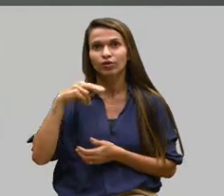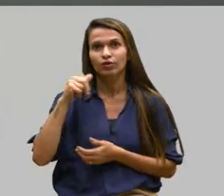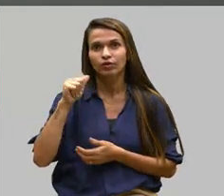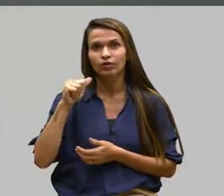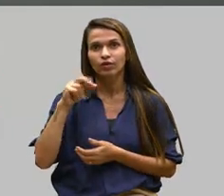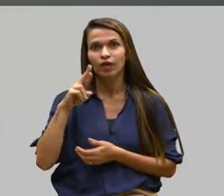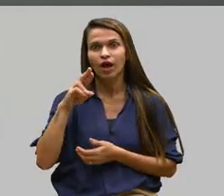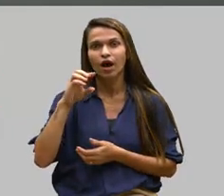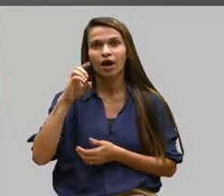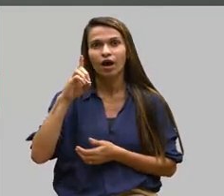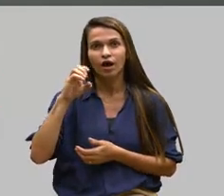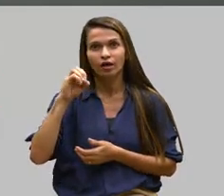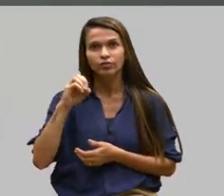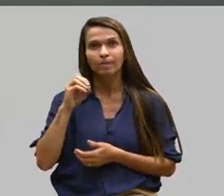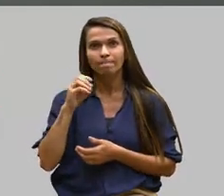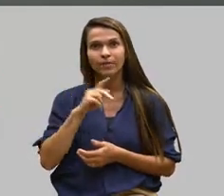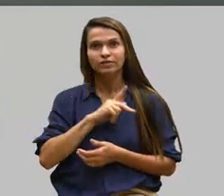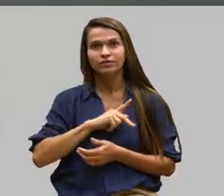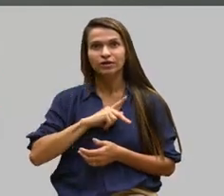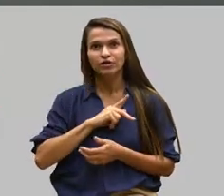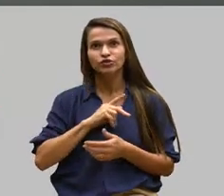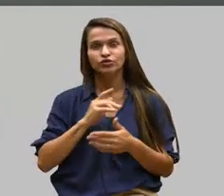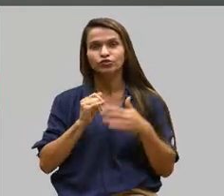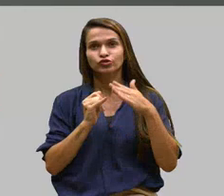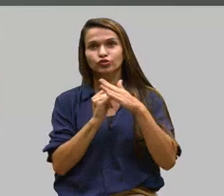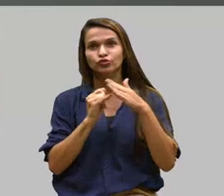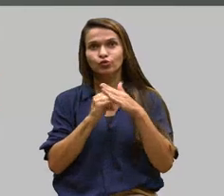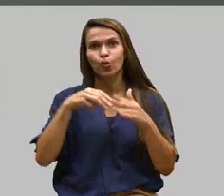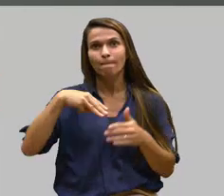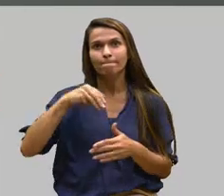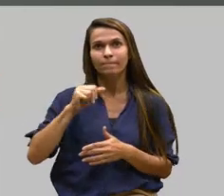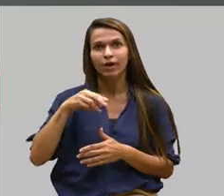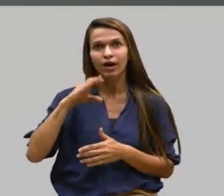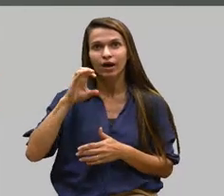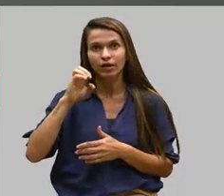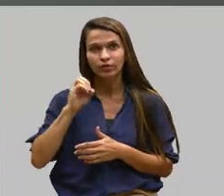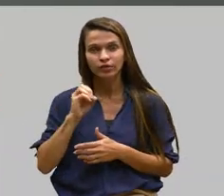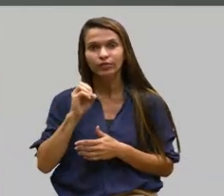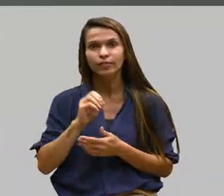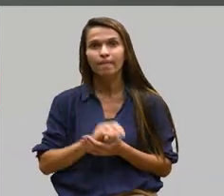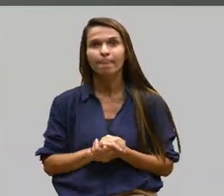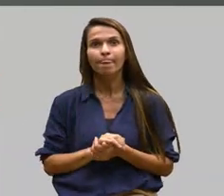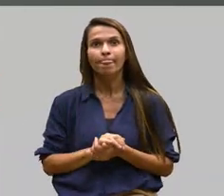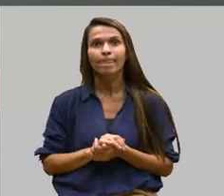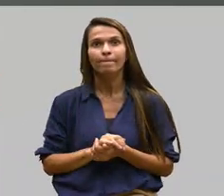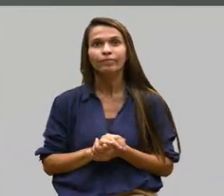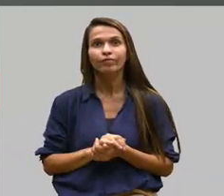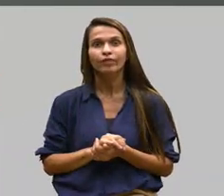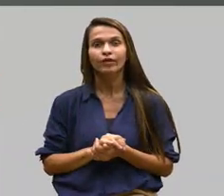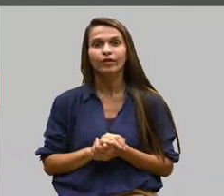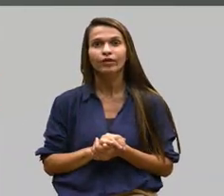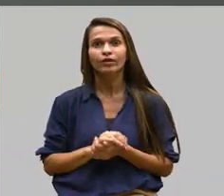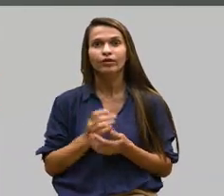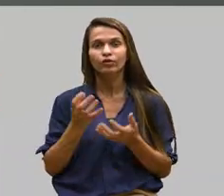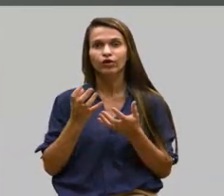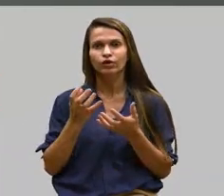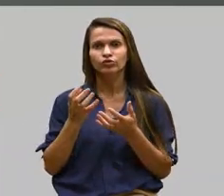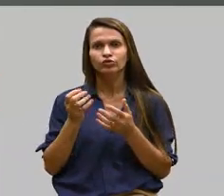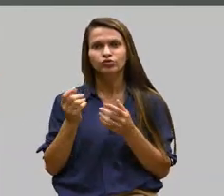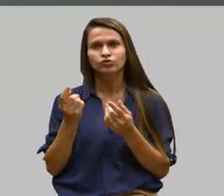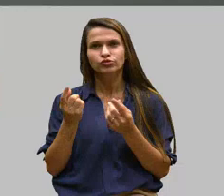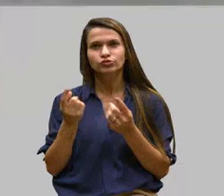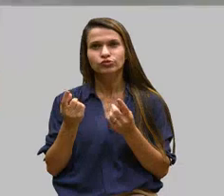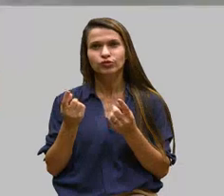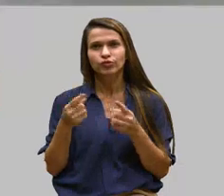Mano Walter quero registrar antes Leonardo um minutinho está na presença aqui de Teófilo Moreira